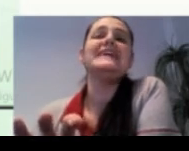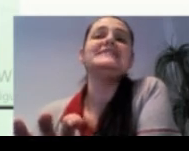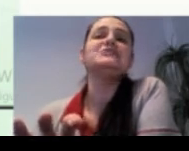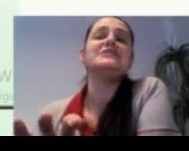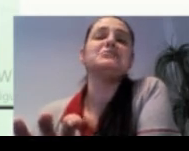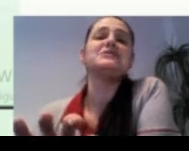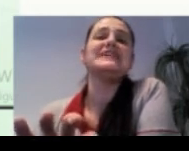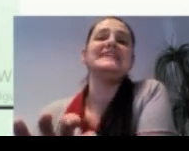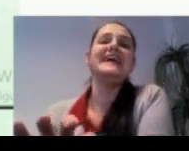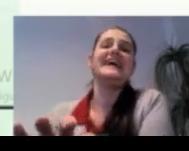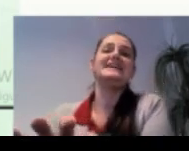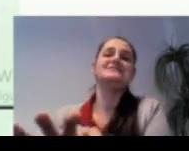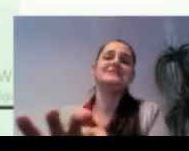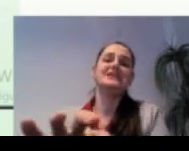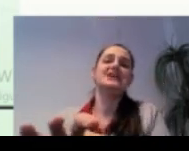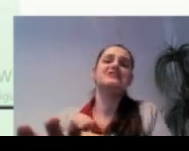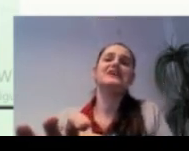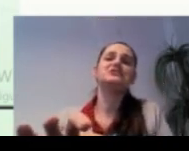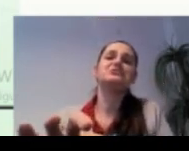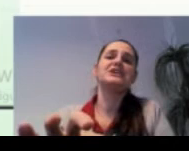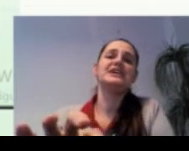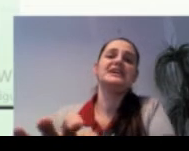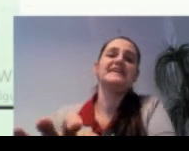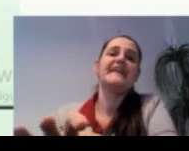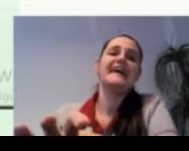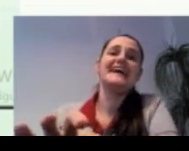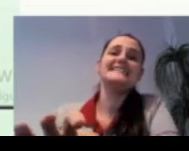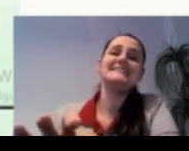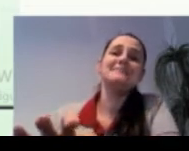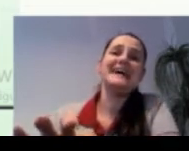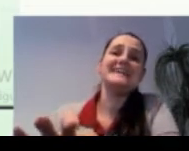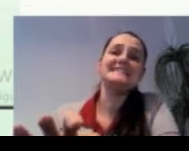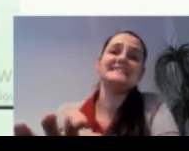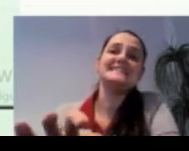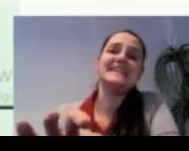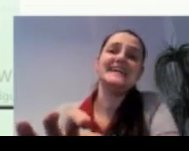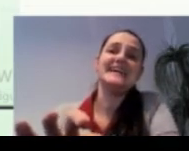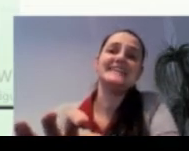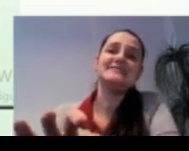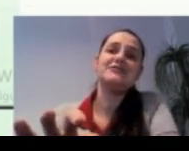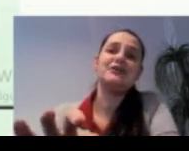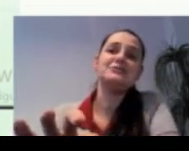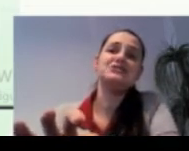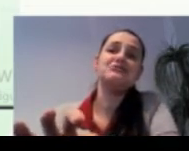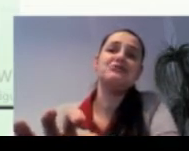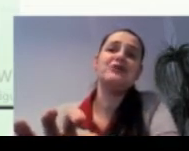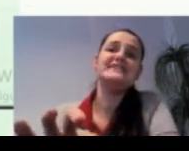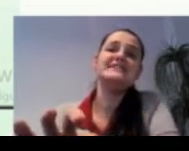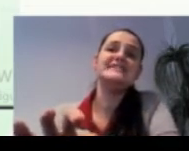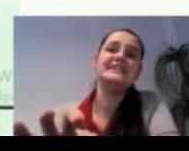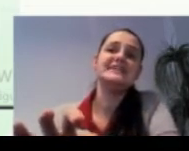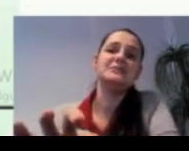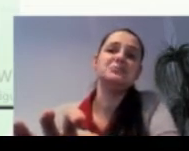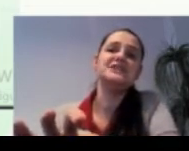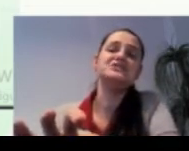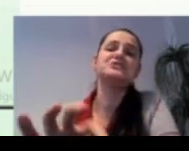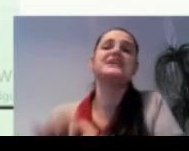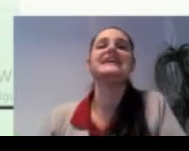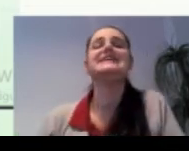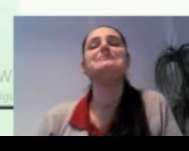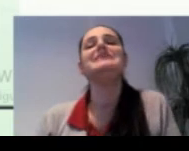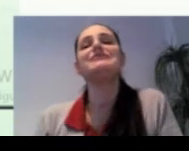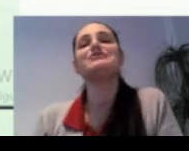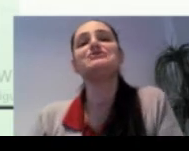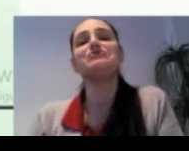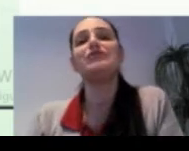único aminoácido na proteína errado faz com que as hemácias tenham essa forma de foice, por